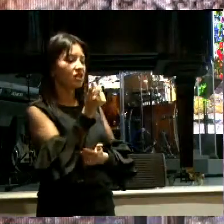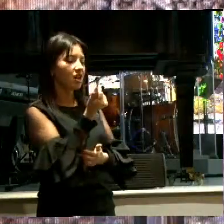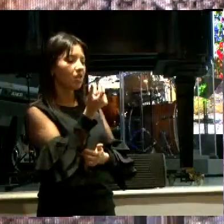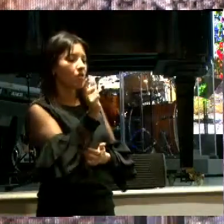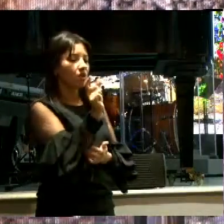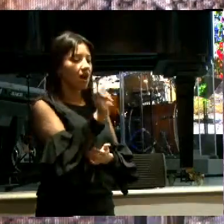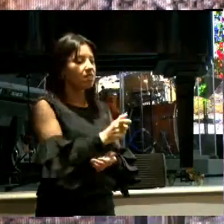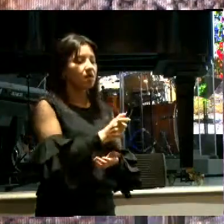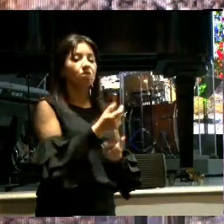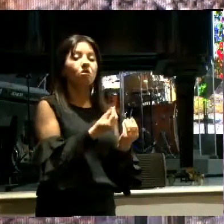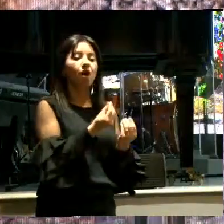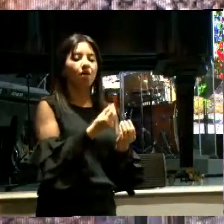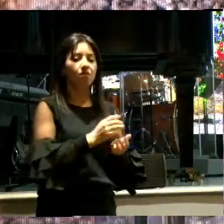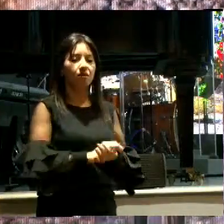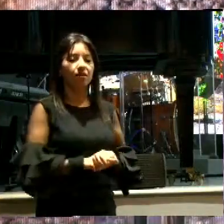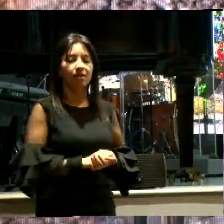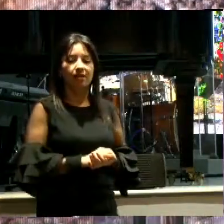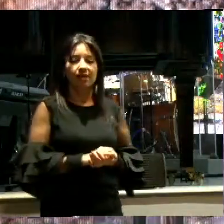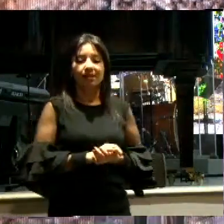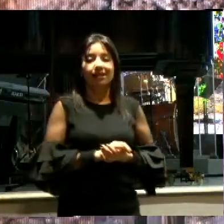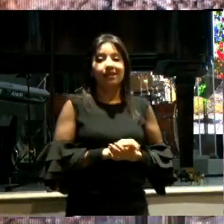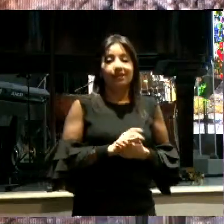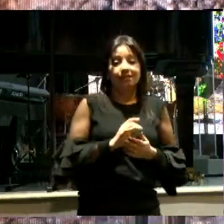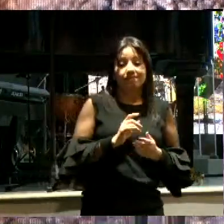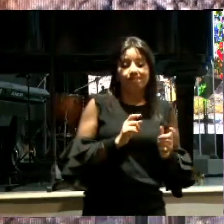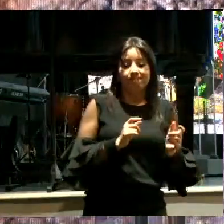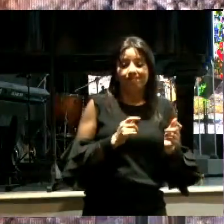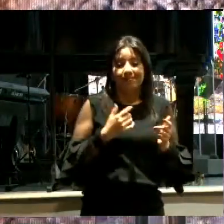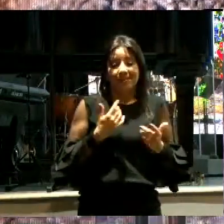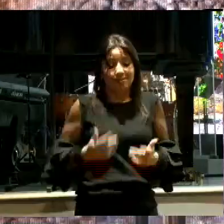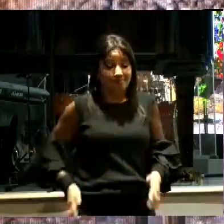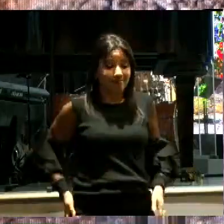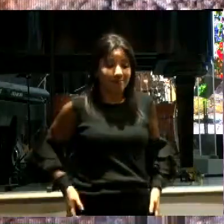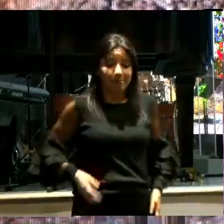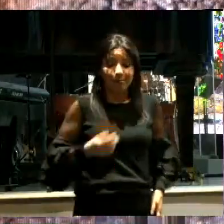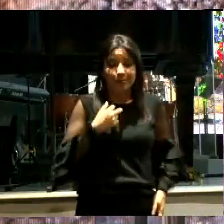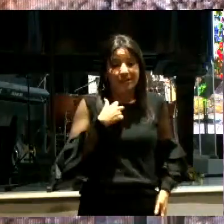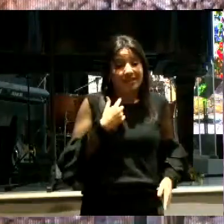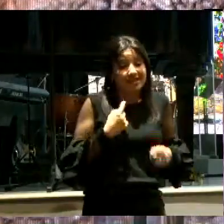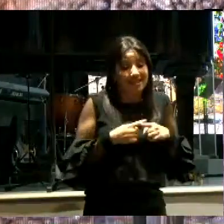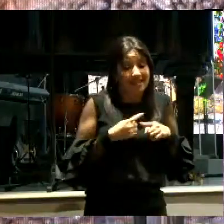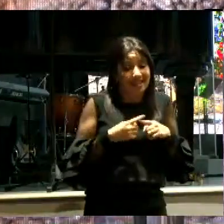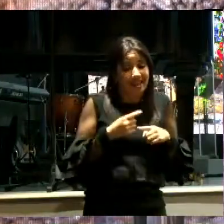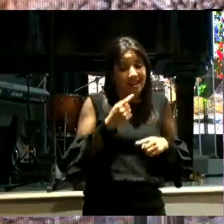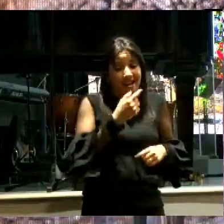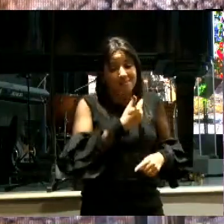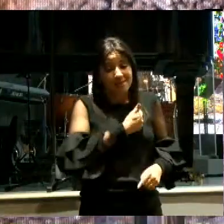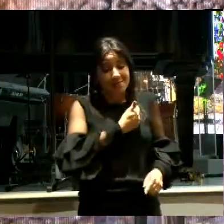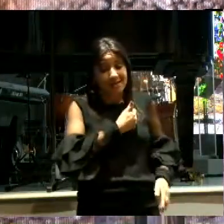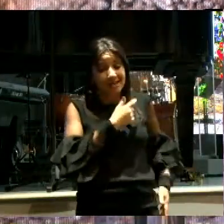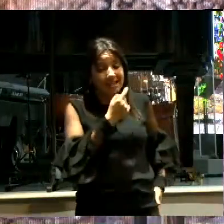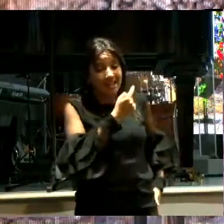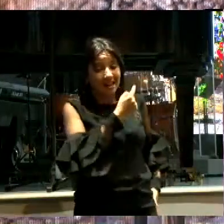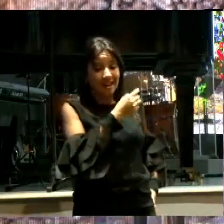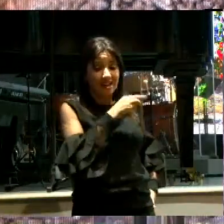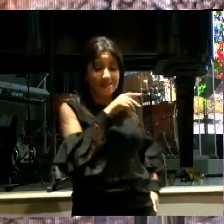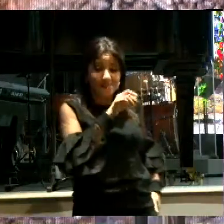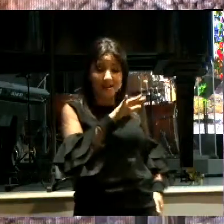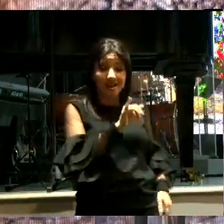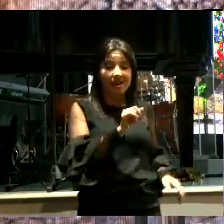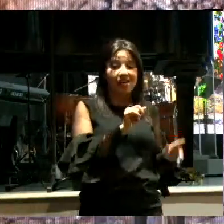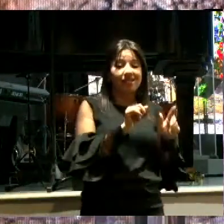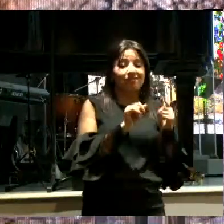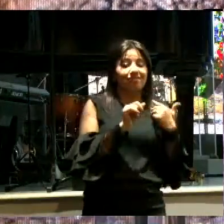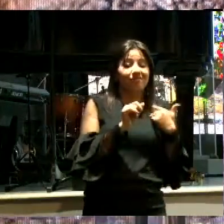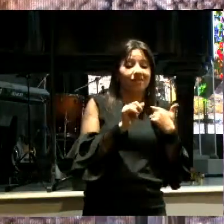Trato com Mary, trato com vocês, é outro trato. Aqui a roupa só sai no dinheiro ou no cartão. Fez as